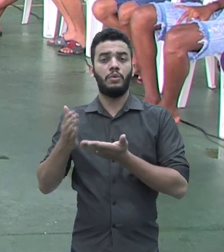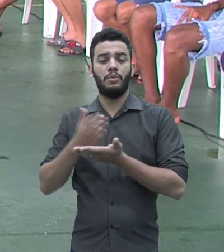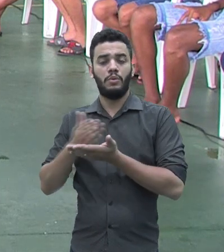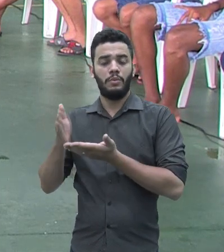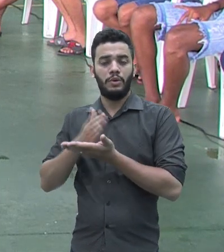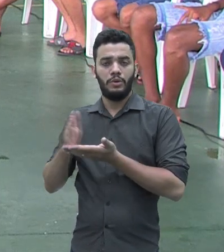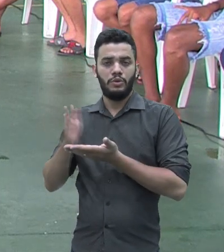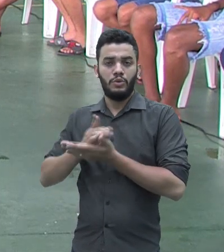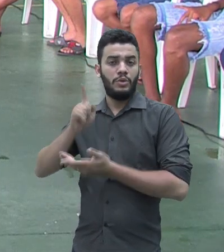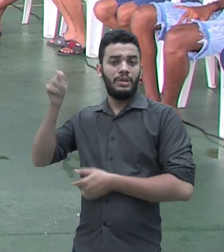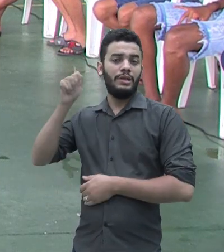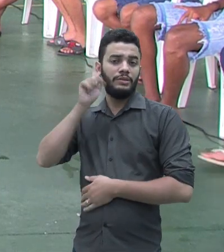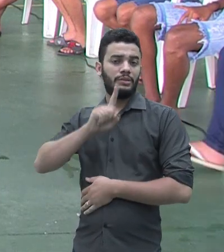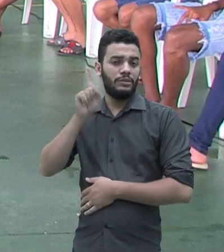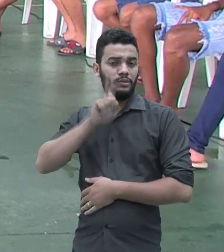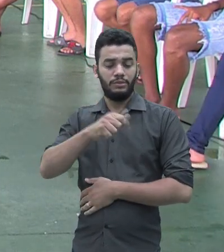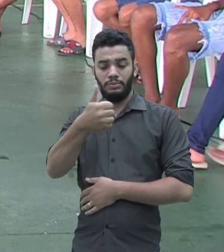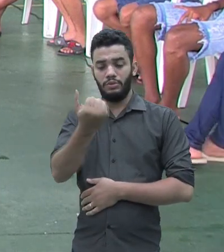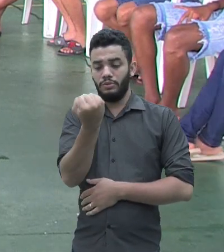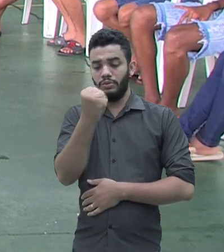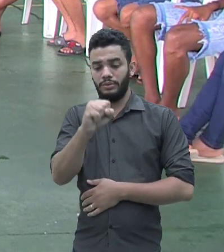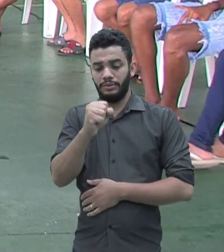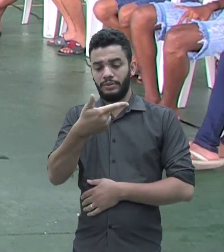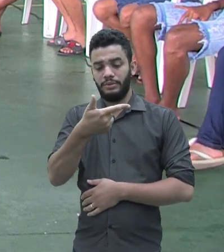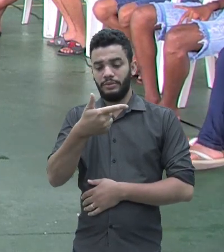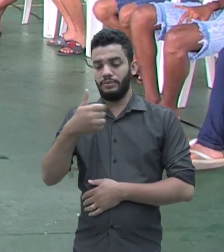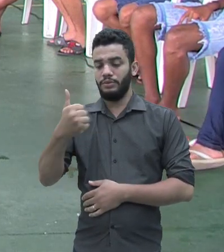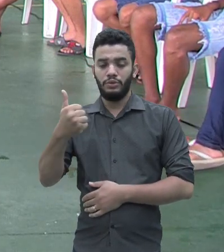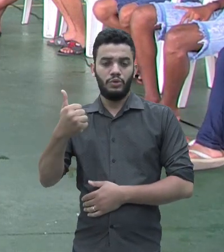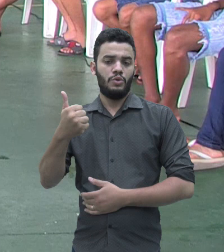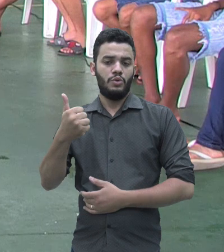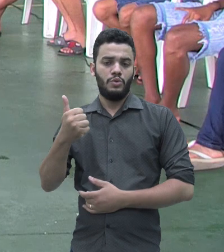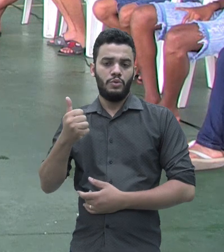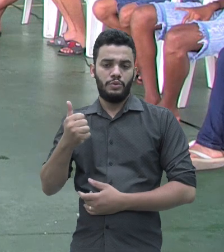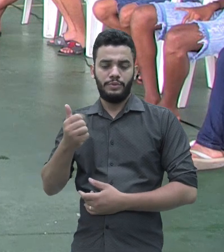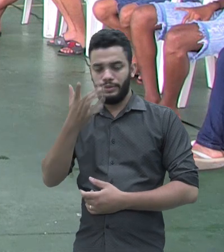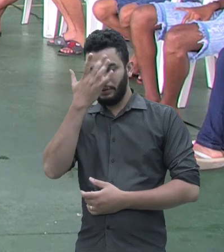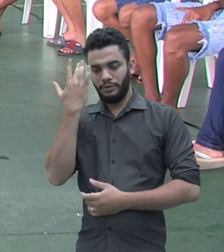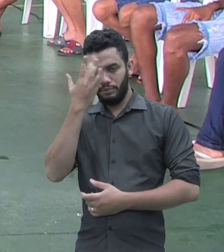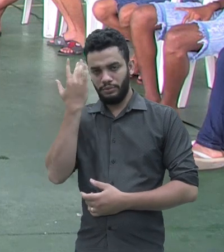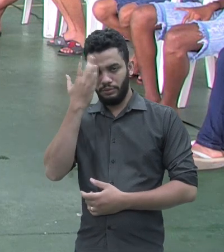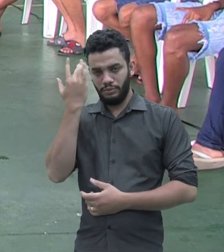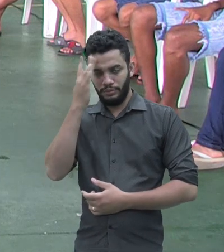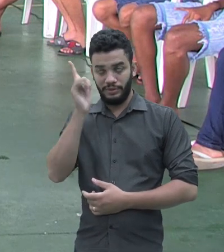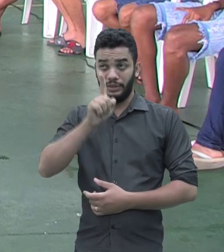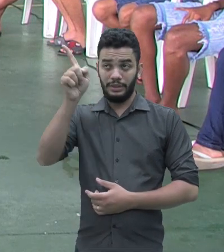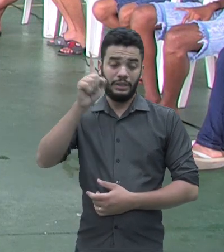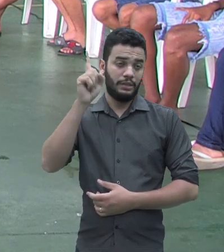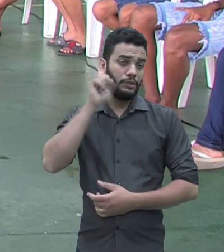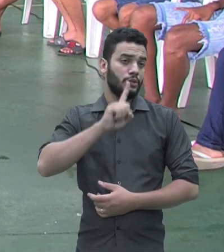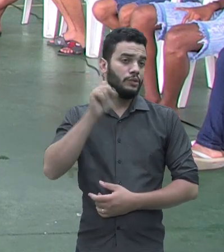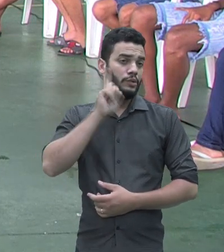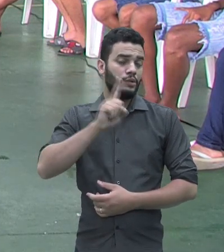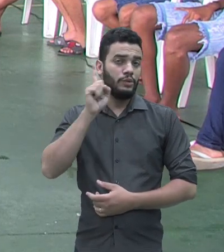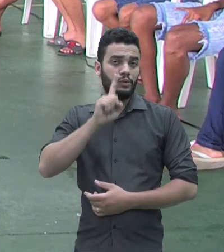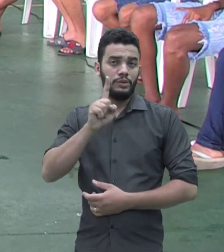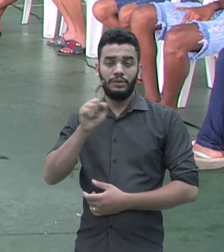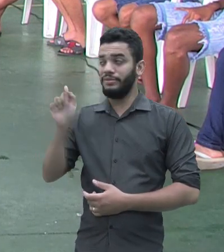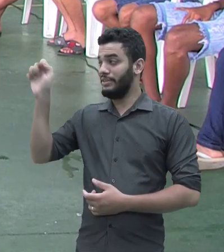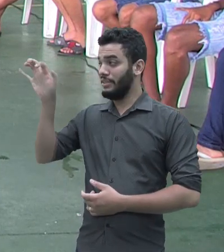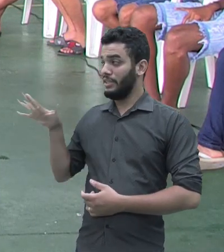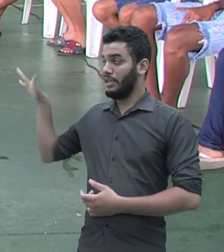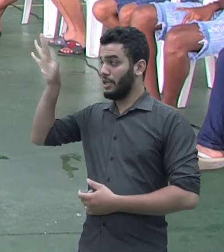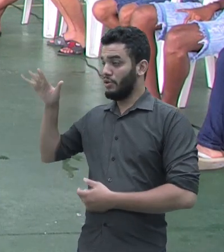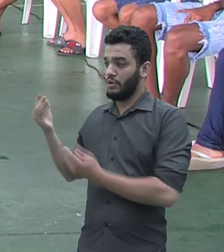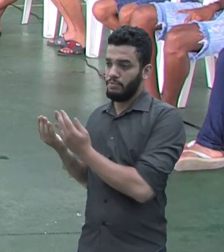também no Canadá, onde os europeus chegaram nesses respectivos países e não